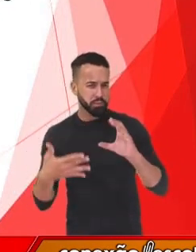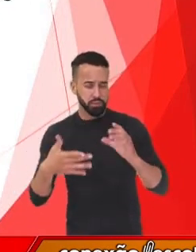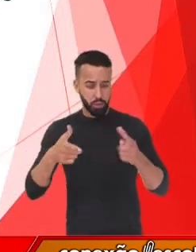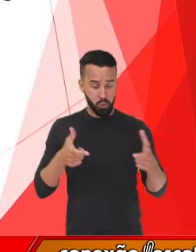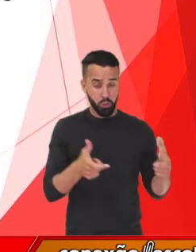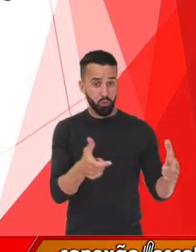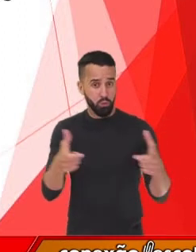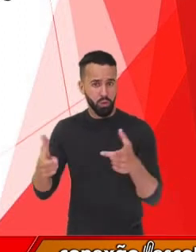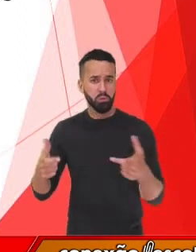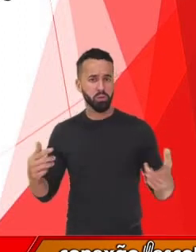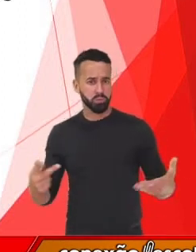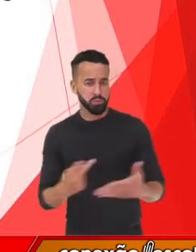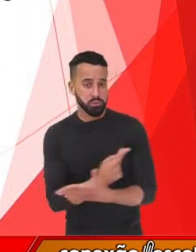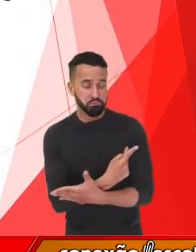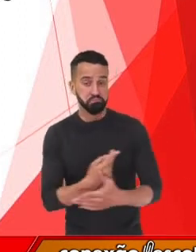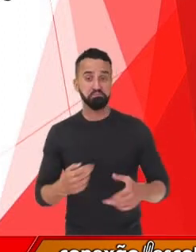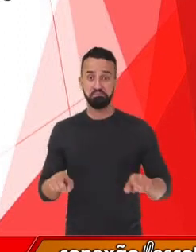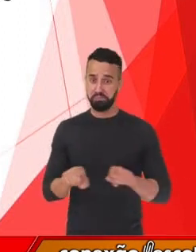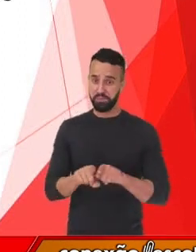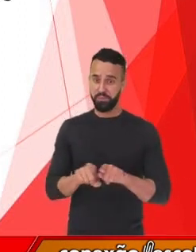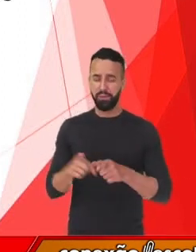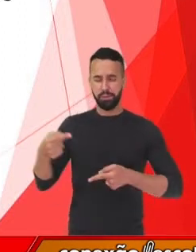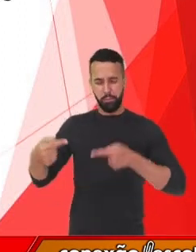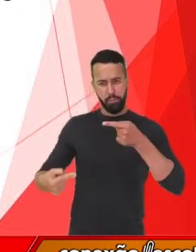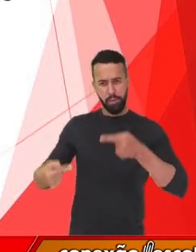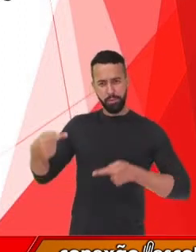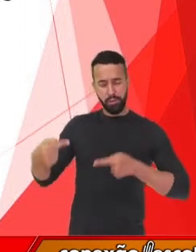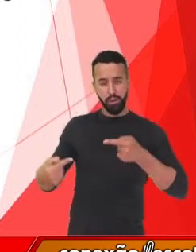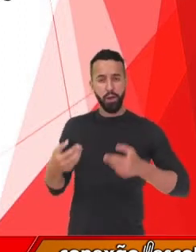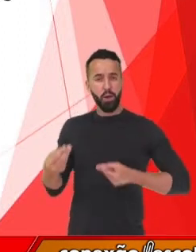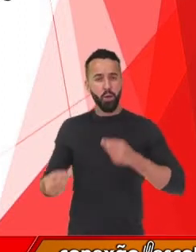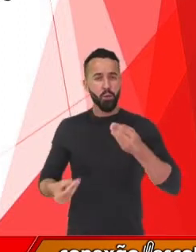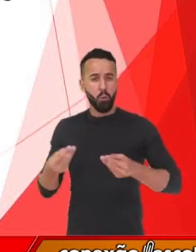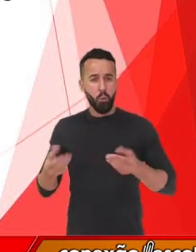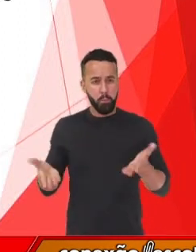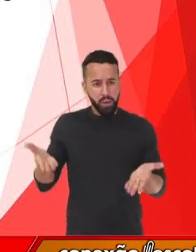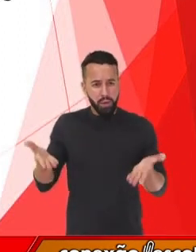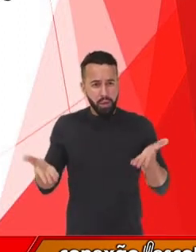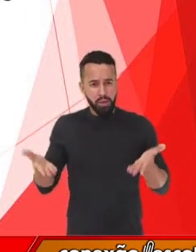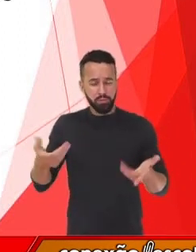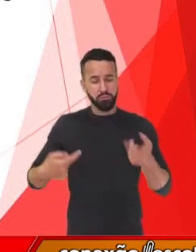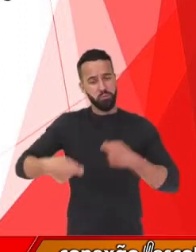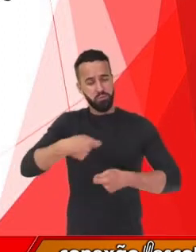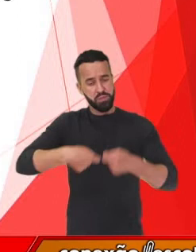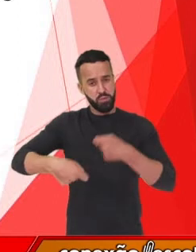onde ocorreu e debatido o conceito de balança comercial favorável.